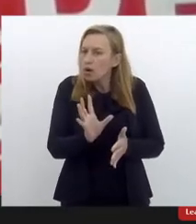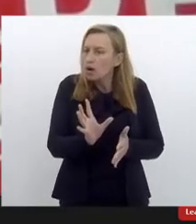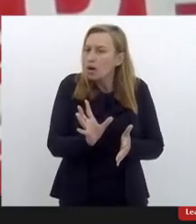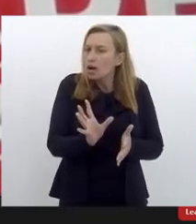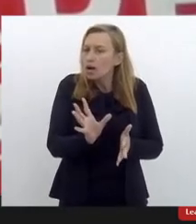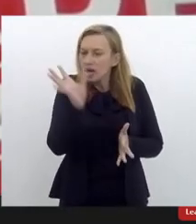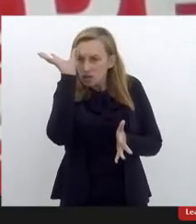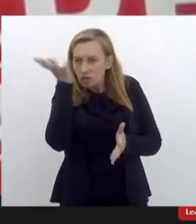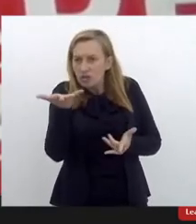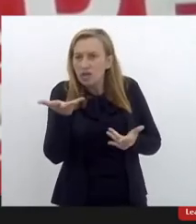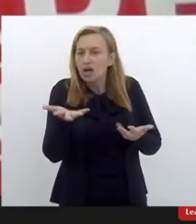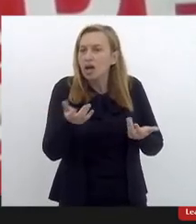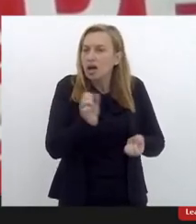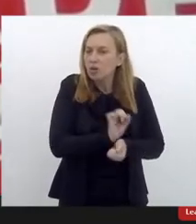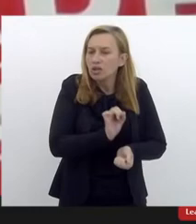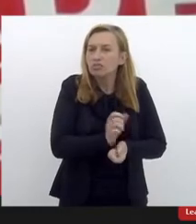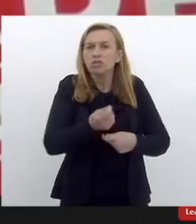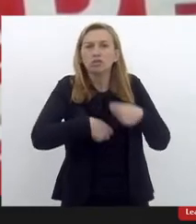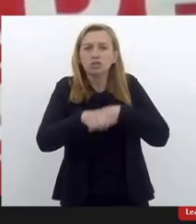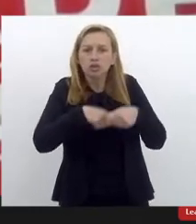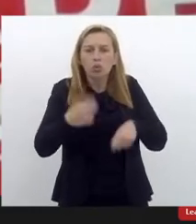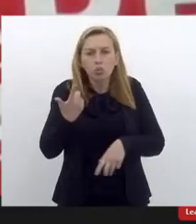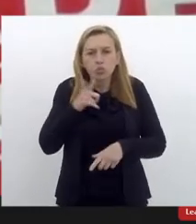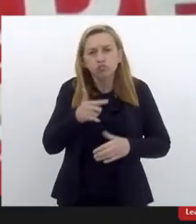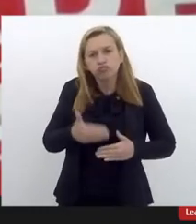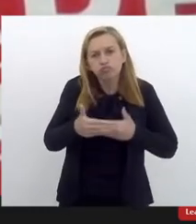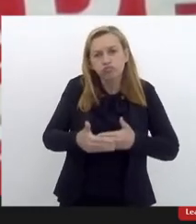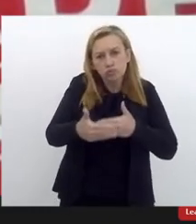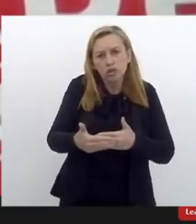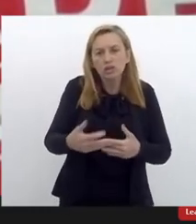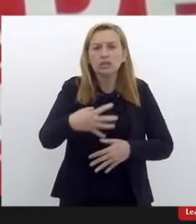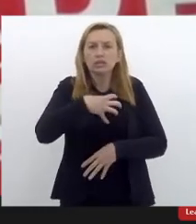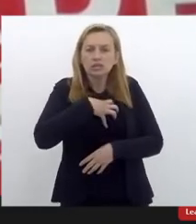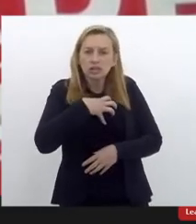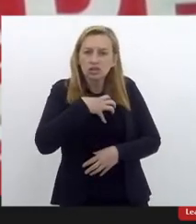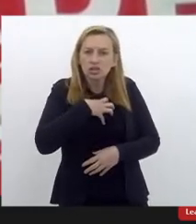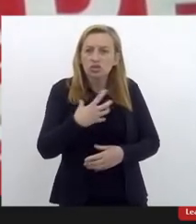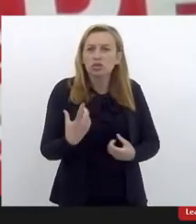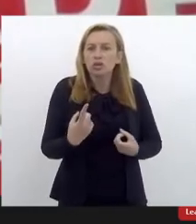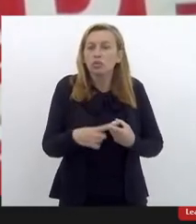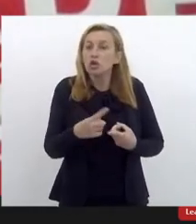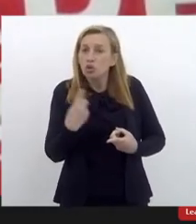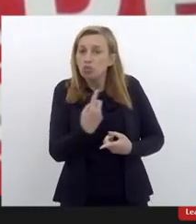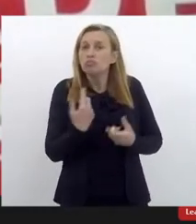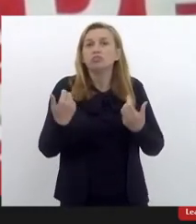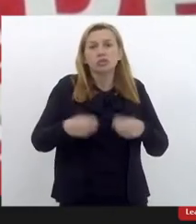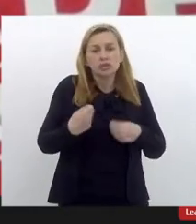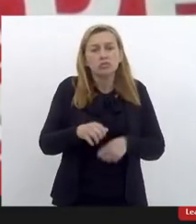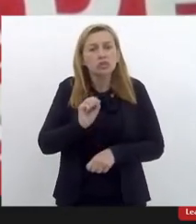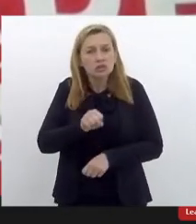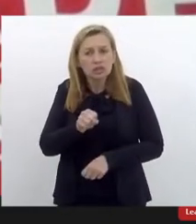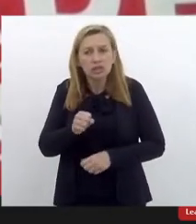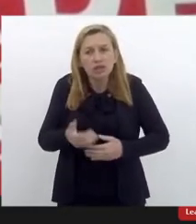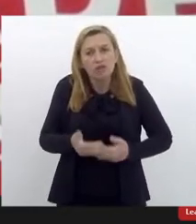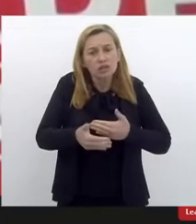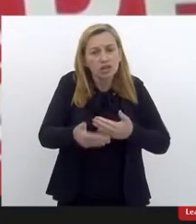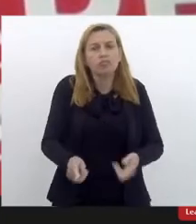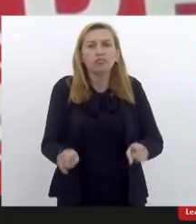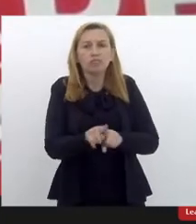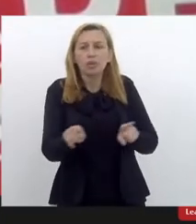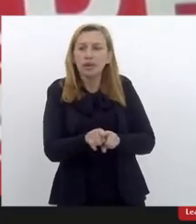que a administração consiga avançar nesse sentido, até porque nós precisamos, né, avançar